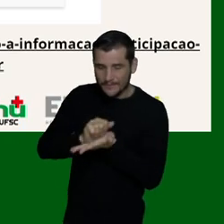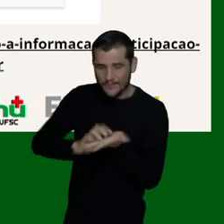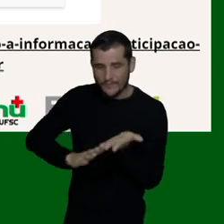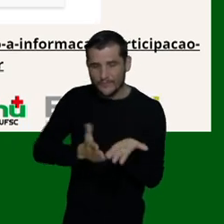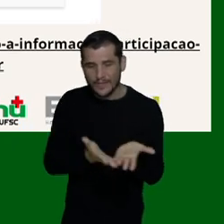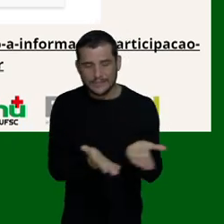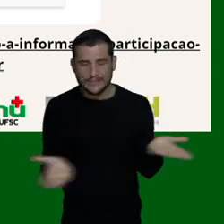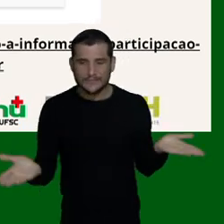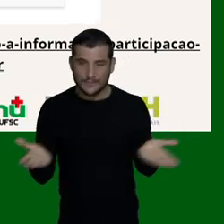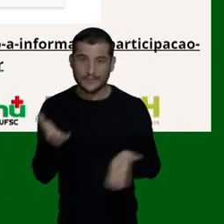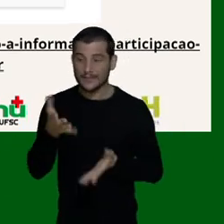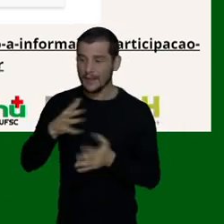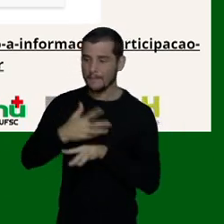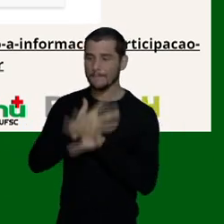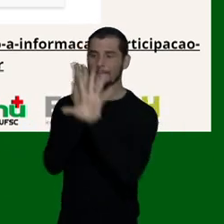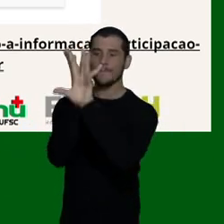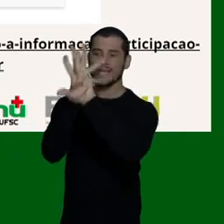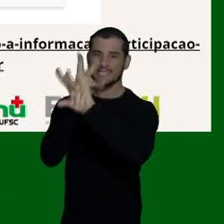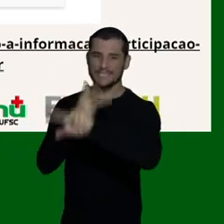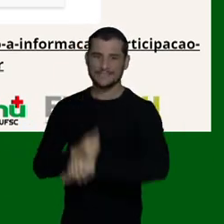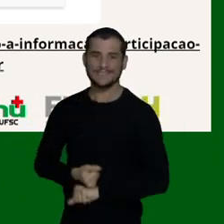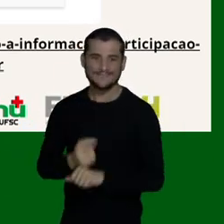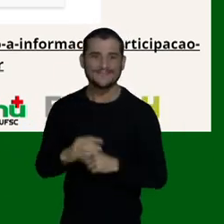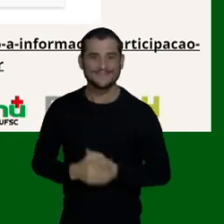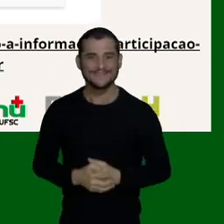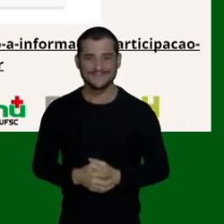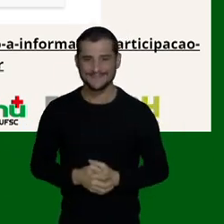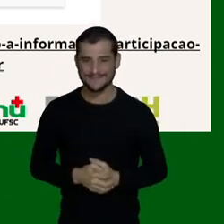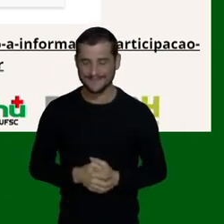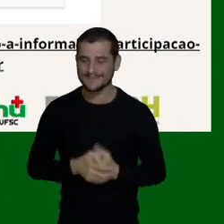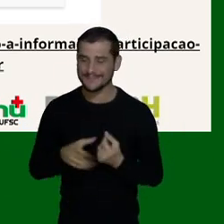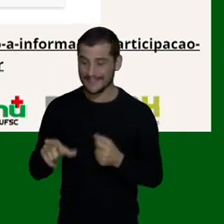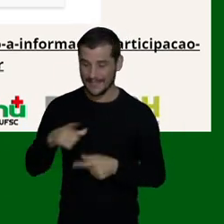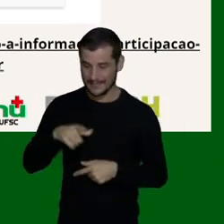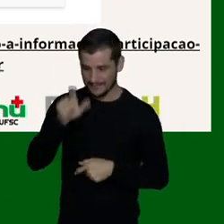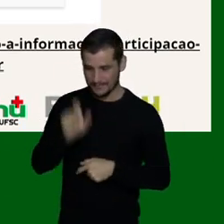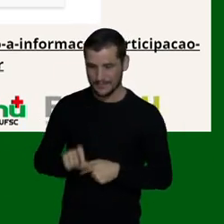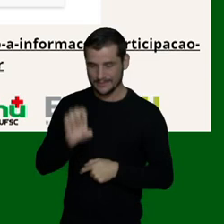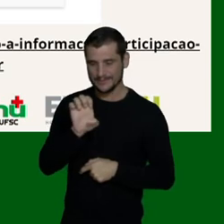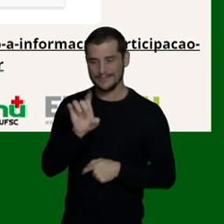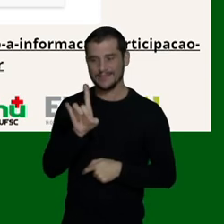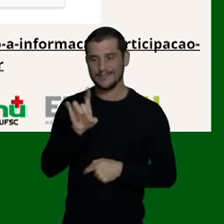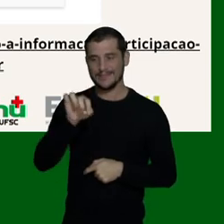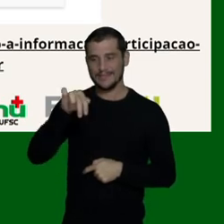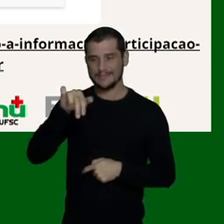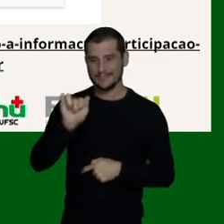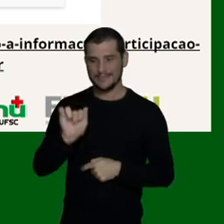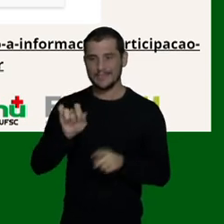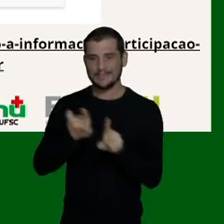multiprofissional que é o caso hoje em dia do que a Edna e a própria Tânia passaram né em